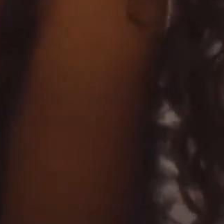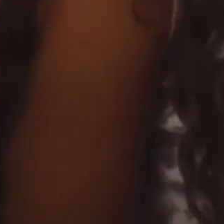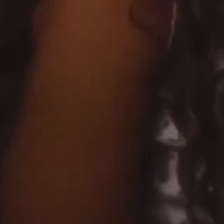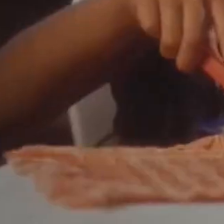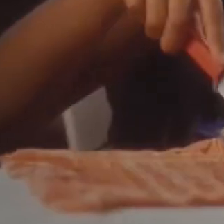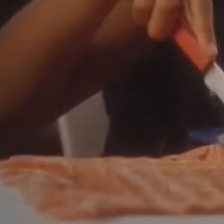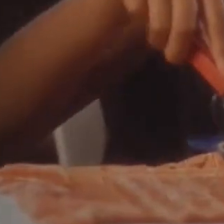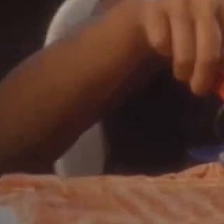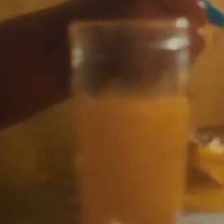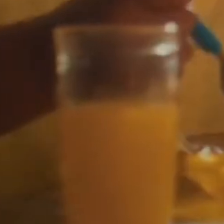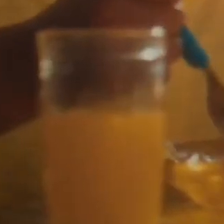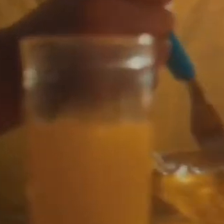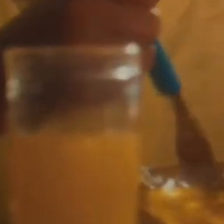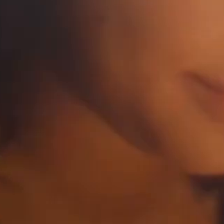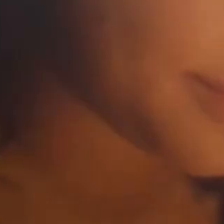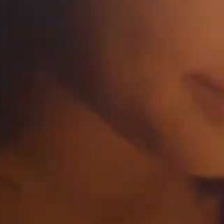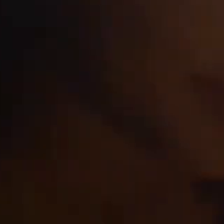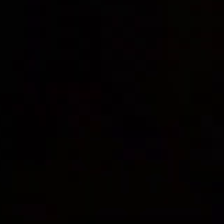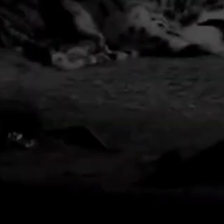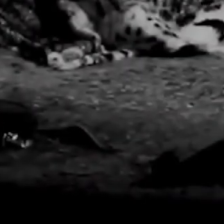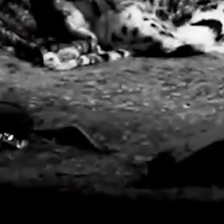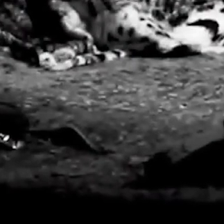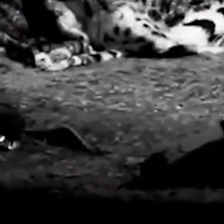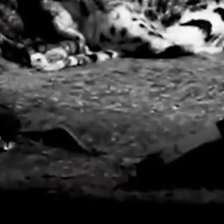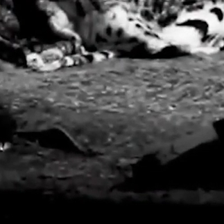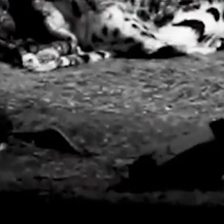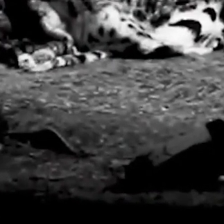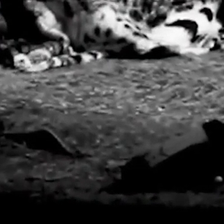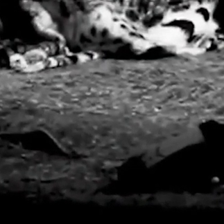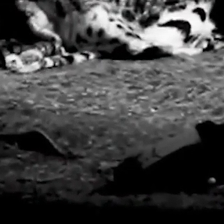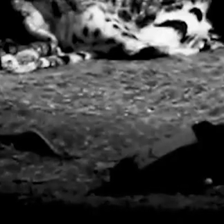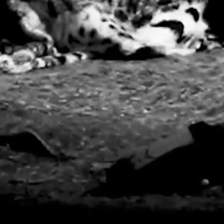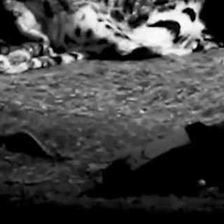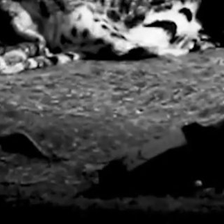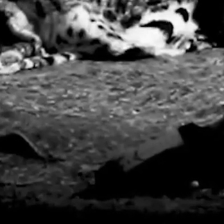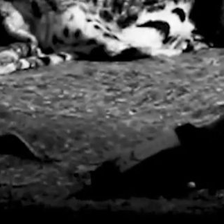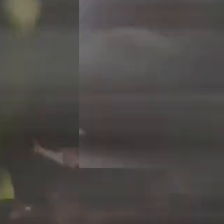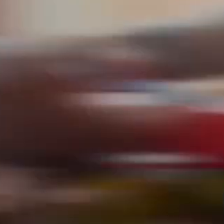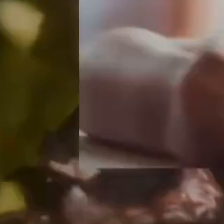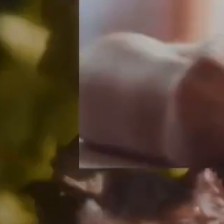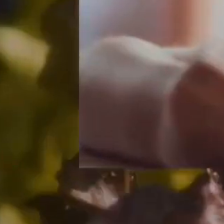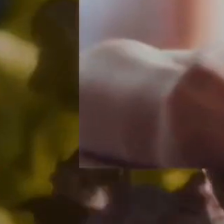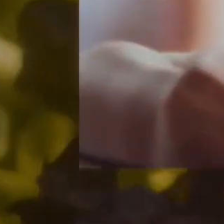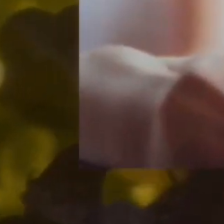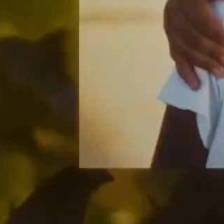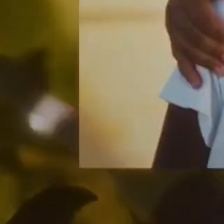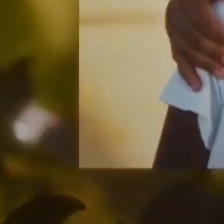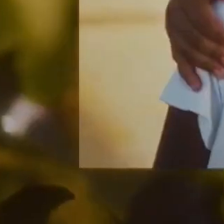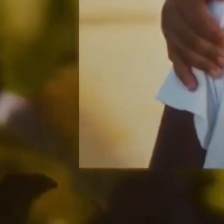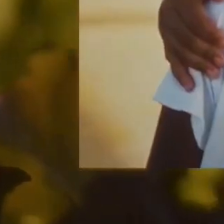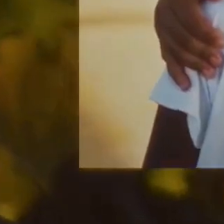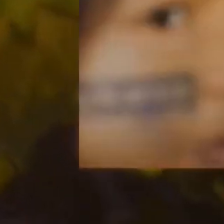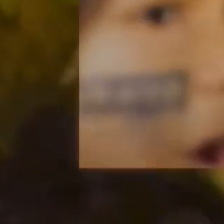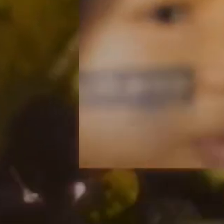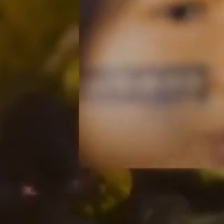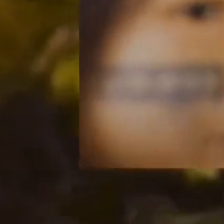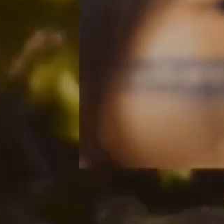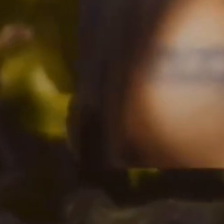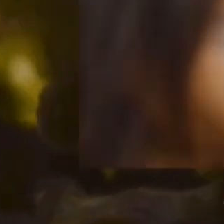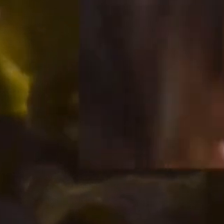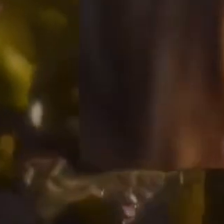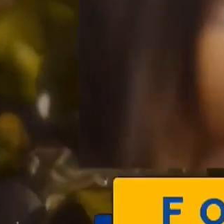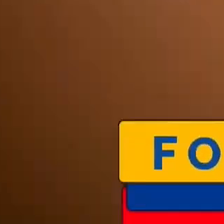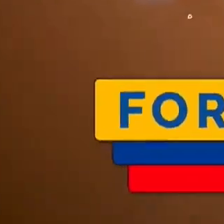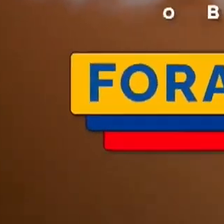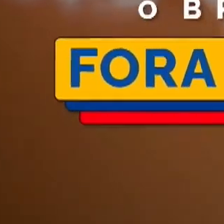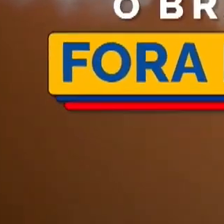Notícia histórica para os brasileiros. Depois da tristeza da volta da fome no país, a FAO e a ONU acabam de anunciar que o